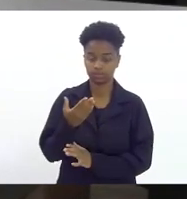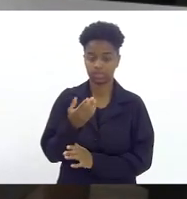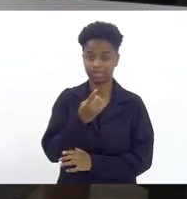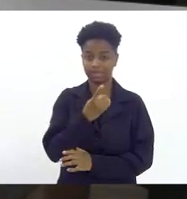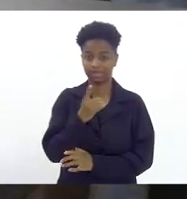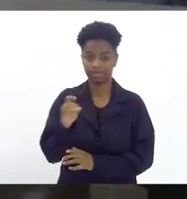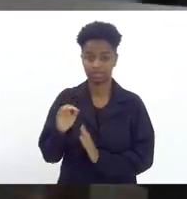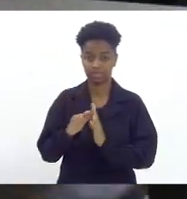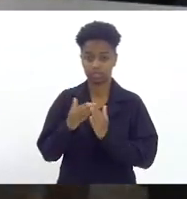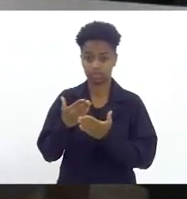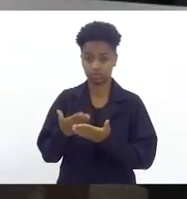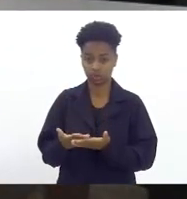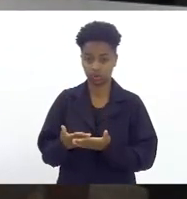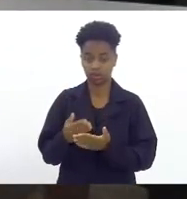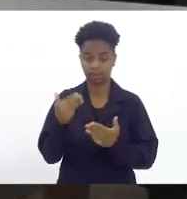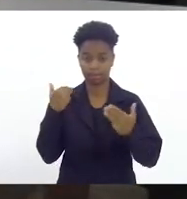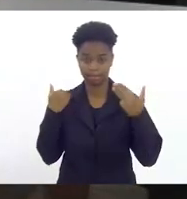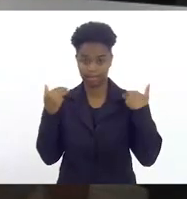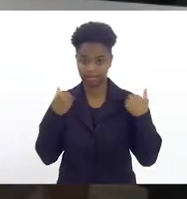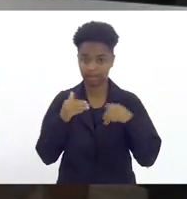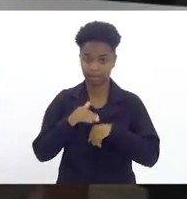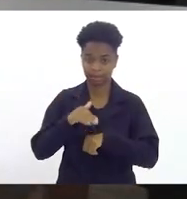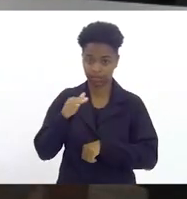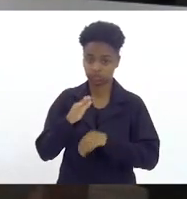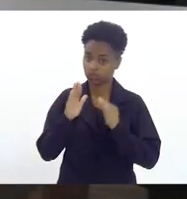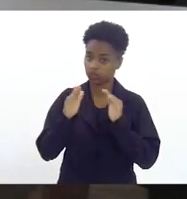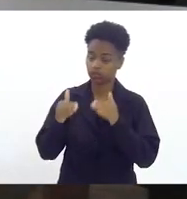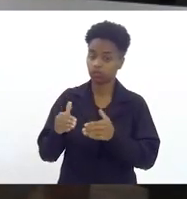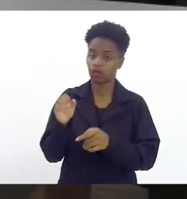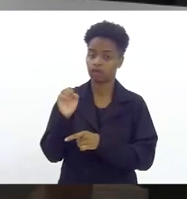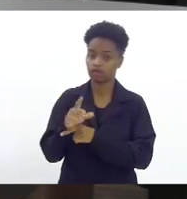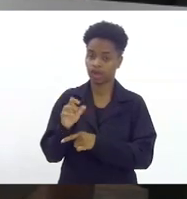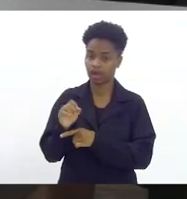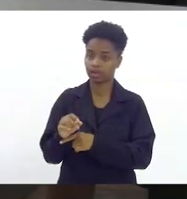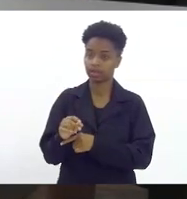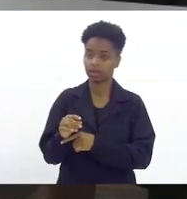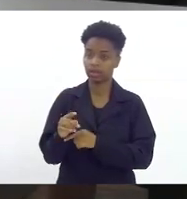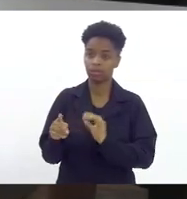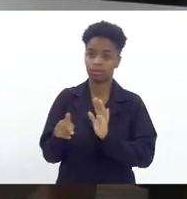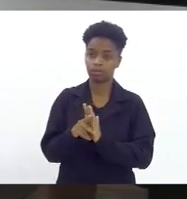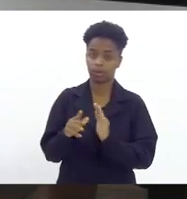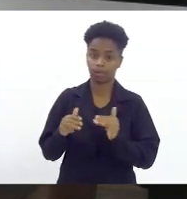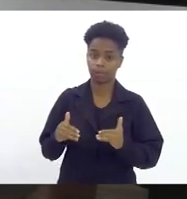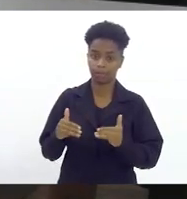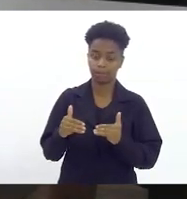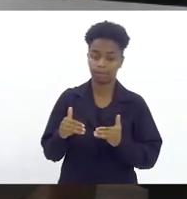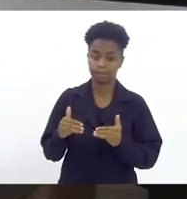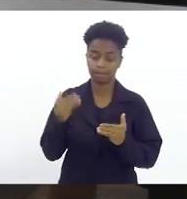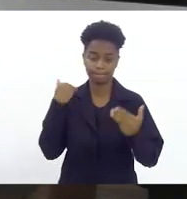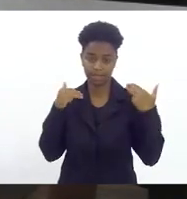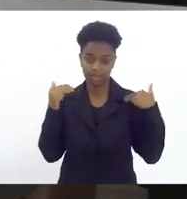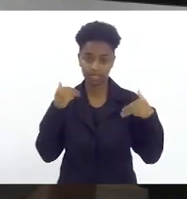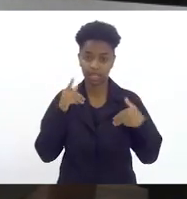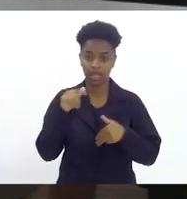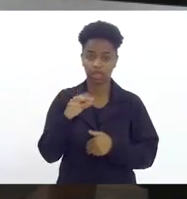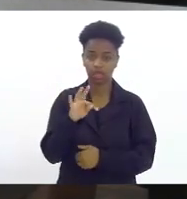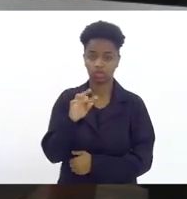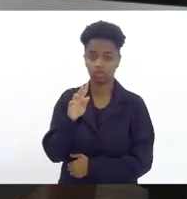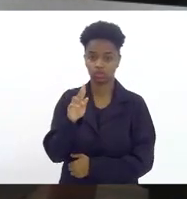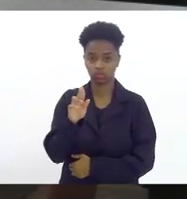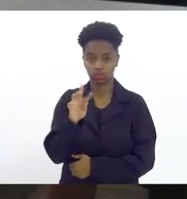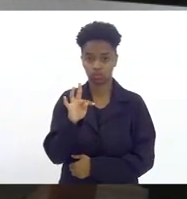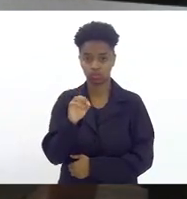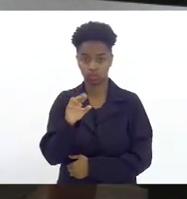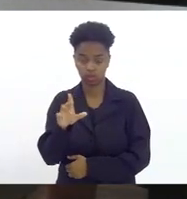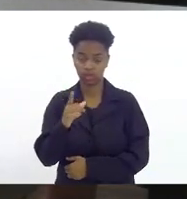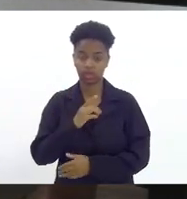de 100 escolas civico militares com vagas destinadas a militárias da reserva como tutores no modelo pedagógico totalmente excludente